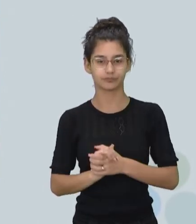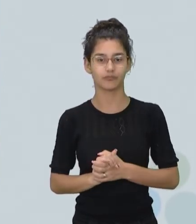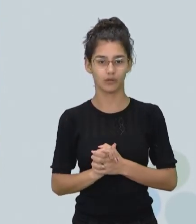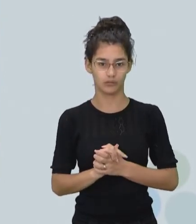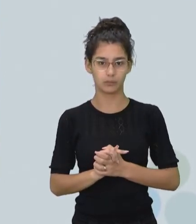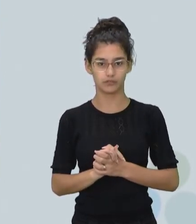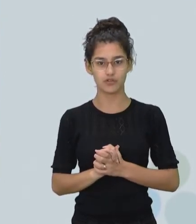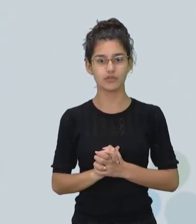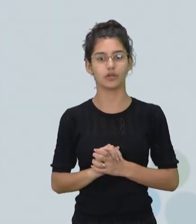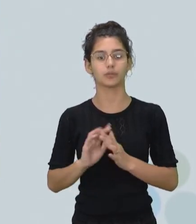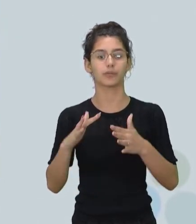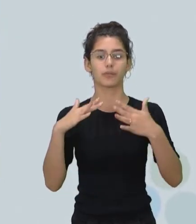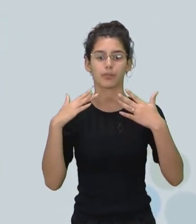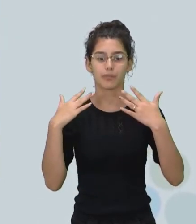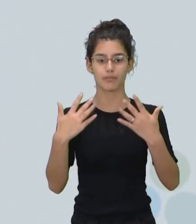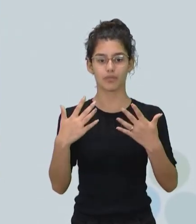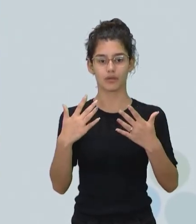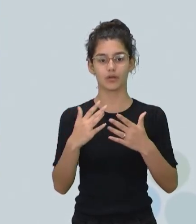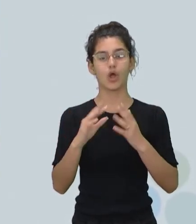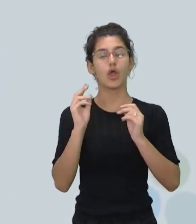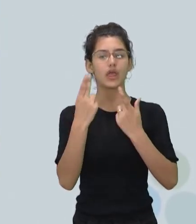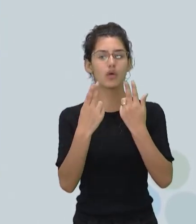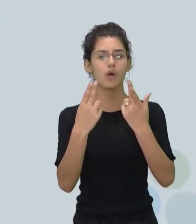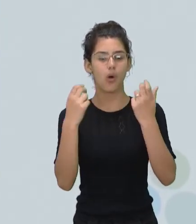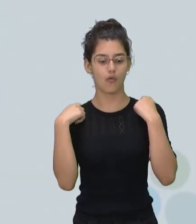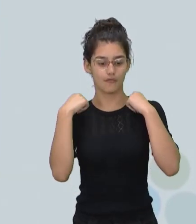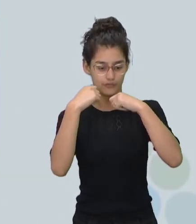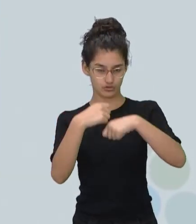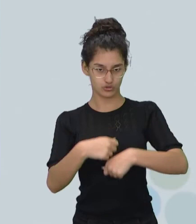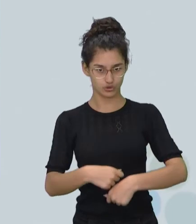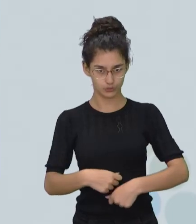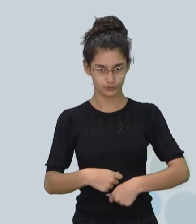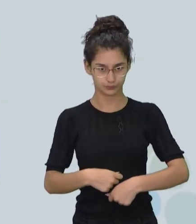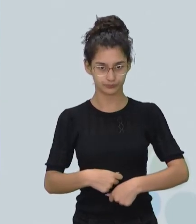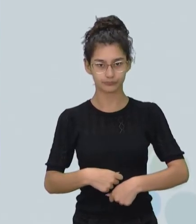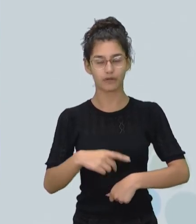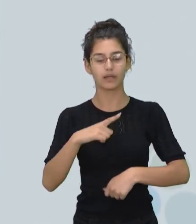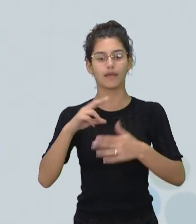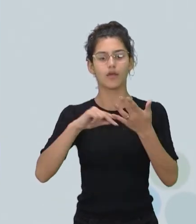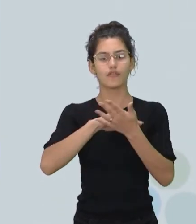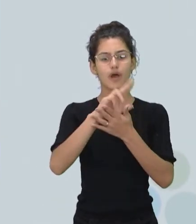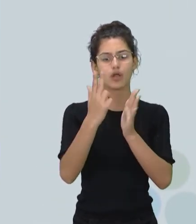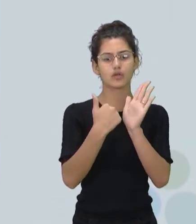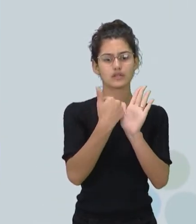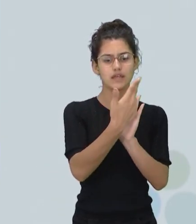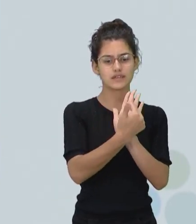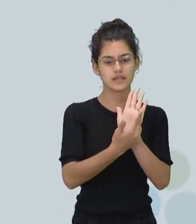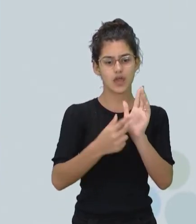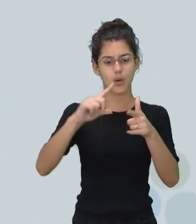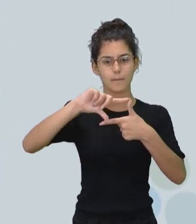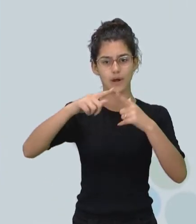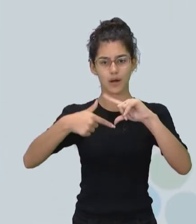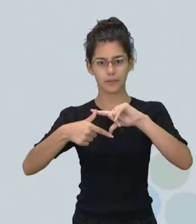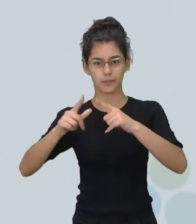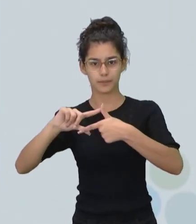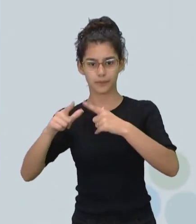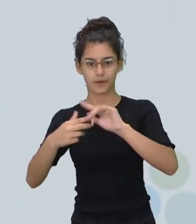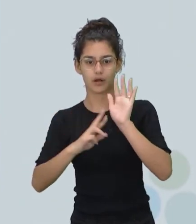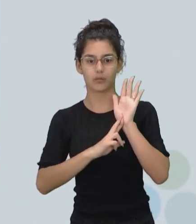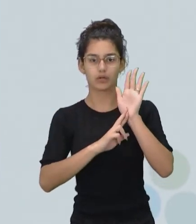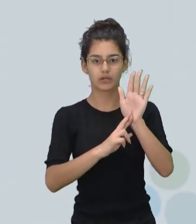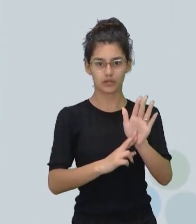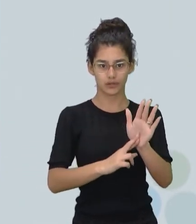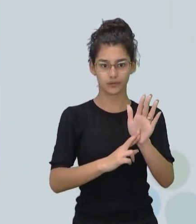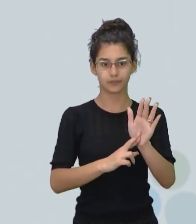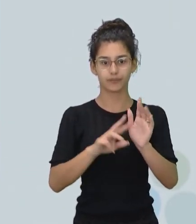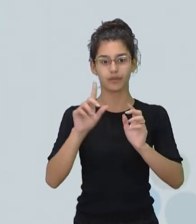o Montezuma é assim, ele está como se fosse uma túnica. Essa túnica tem vários desenhos geométricos representando ali